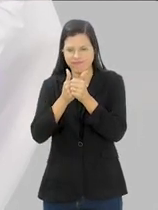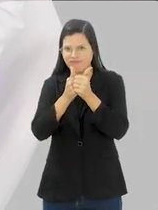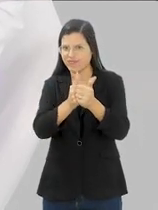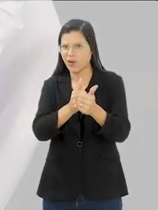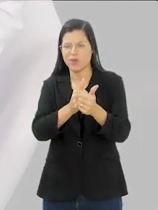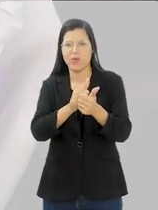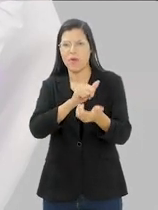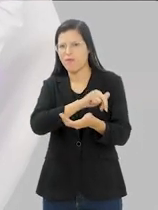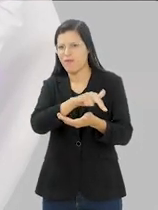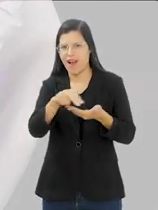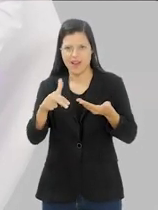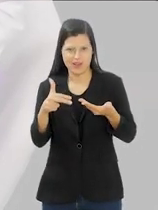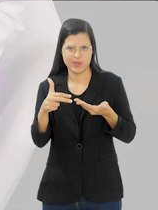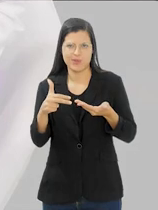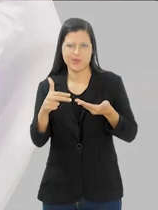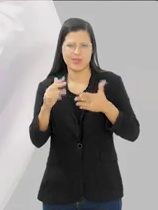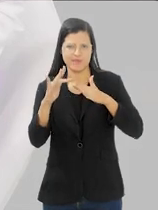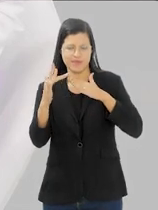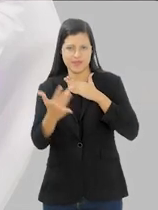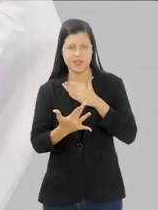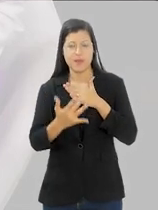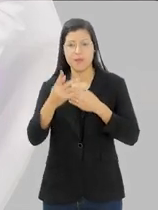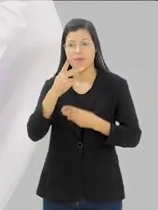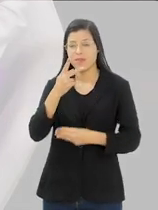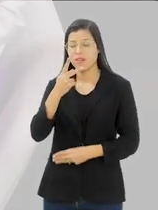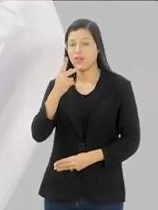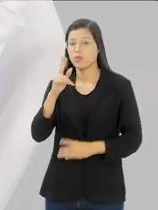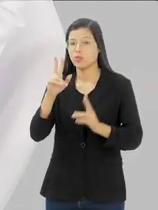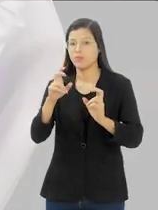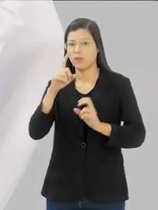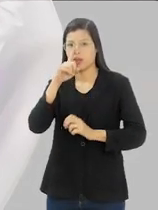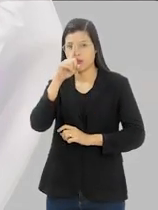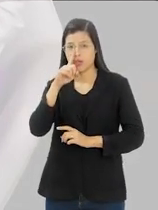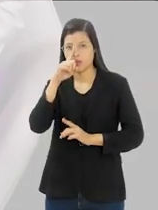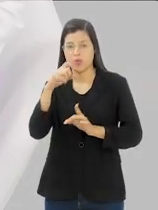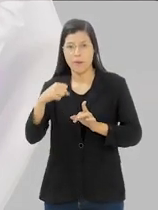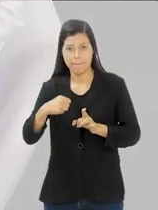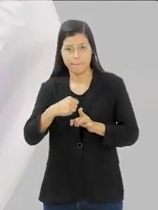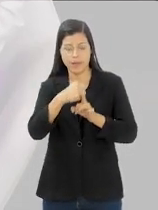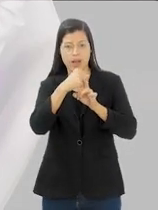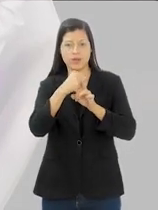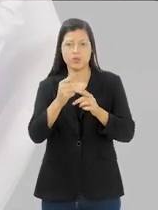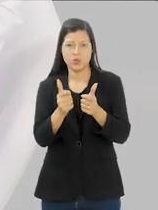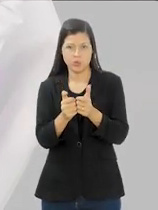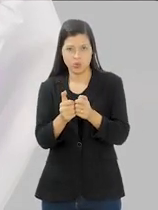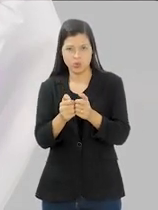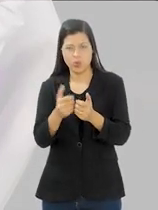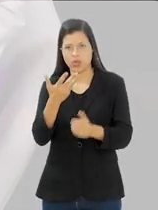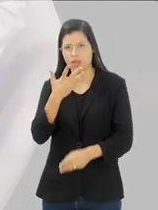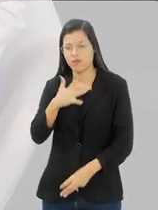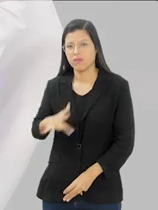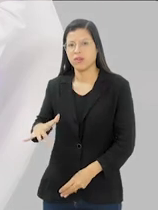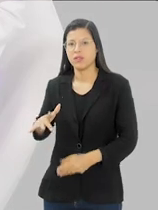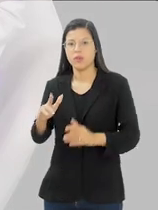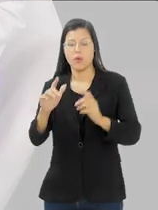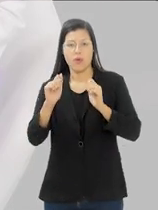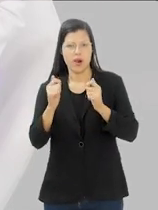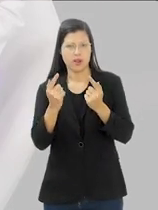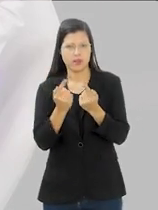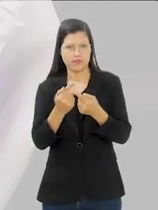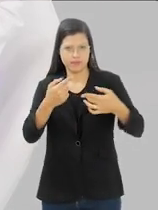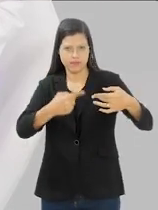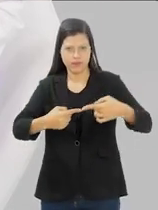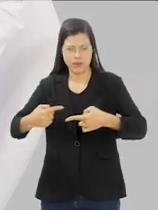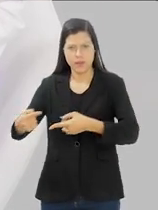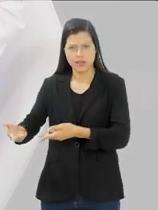redes sociais. Para falar sobre os riscos e os impactos desses jogos durante a infância, o Alerj Debate